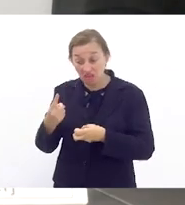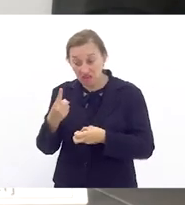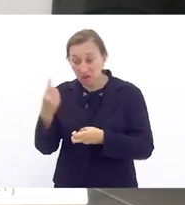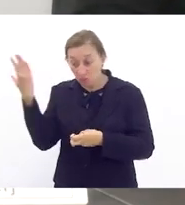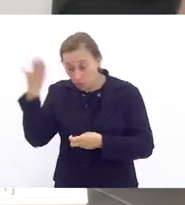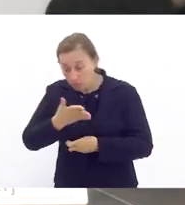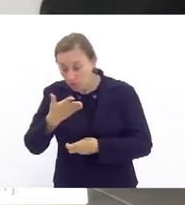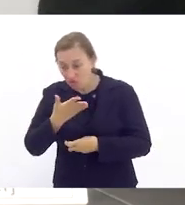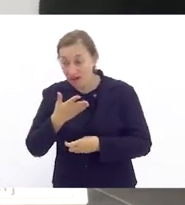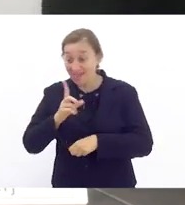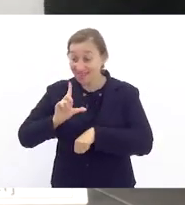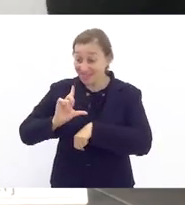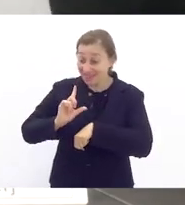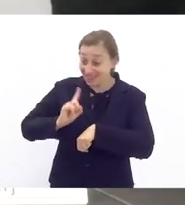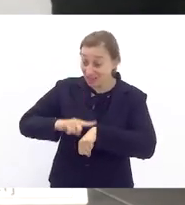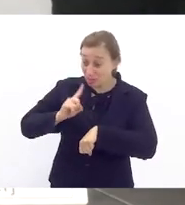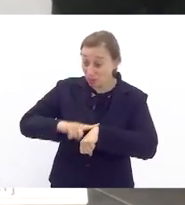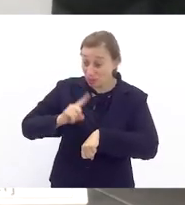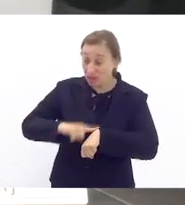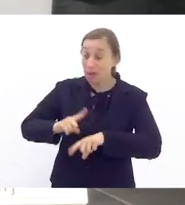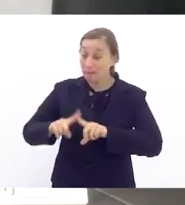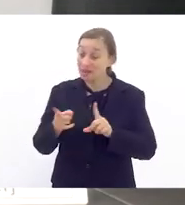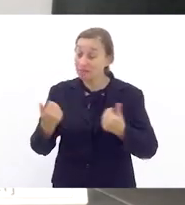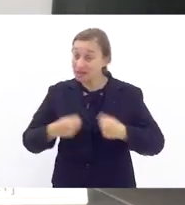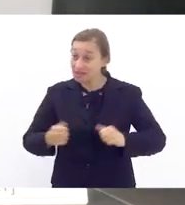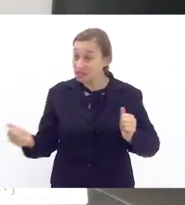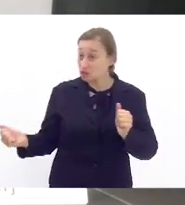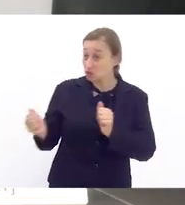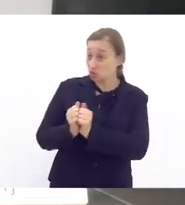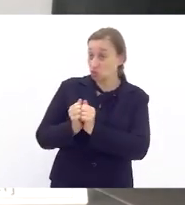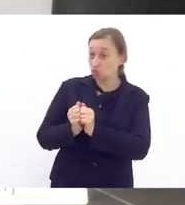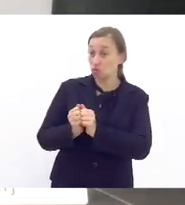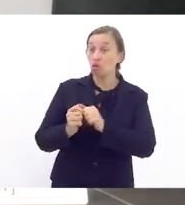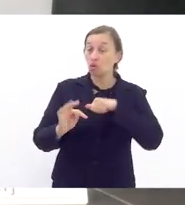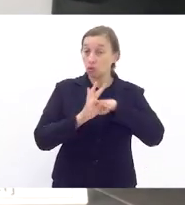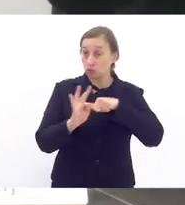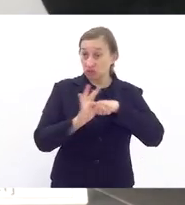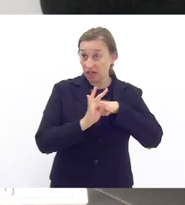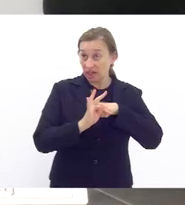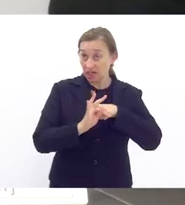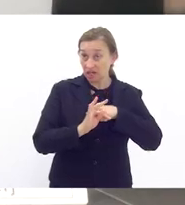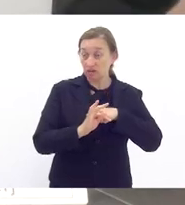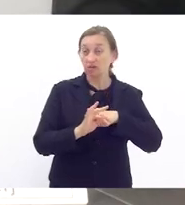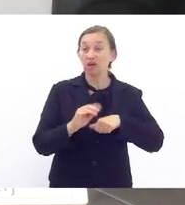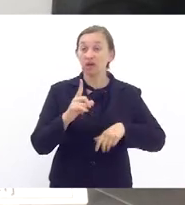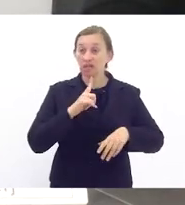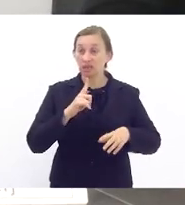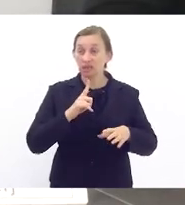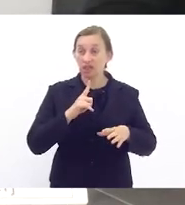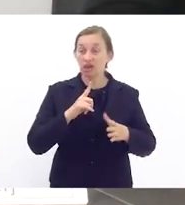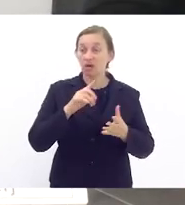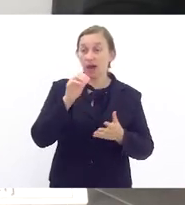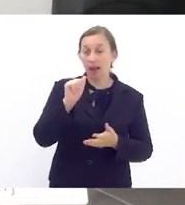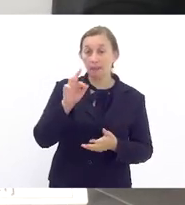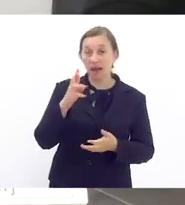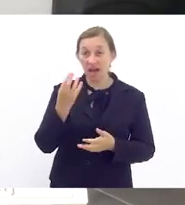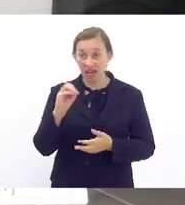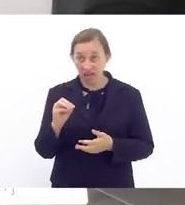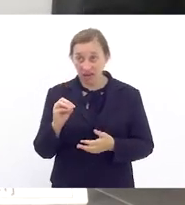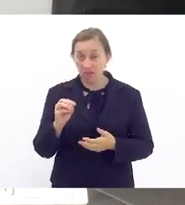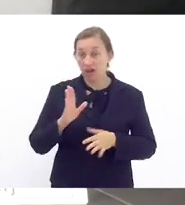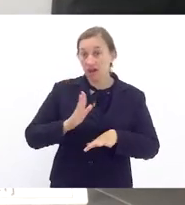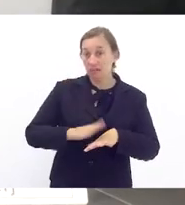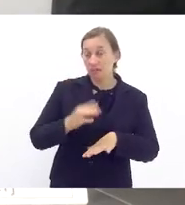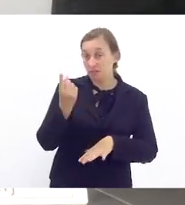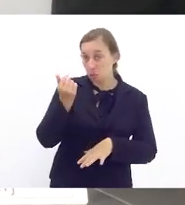hora. Mas tem que ter um técnico de um laboratório, que pode ser do governo, que tem o equipamento, que não é caro, e inclusive essa análise mais barata que